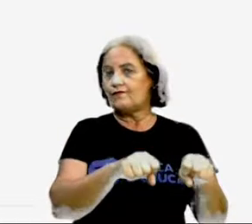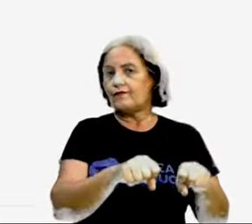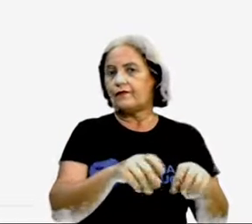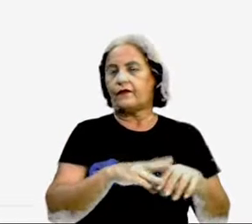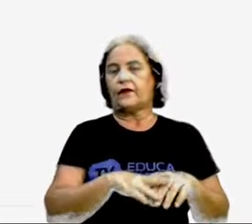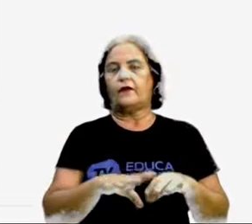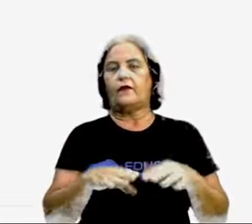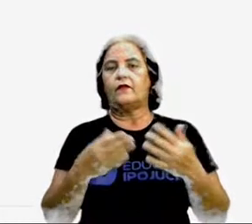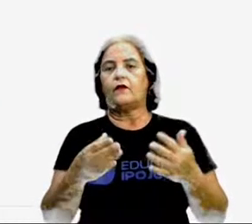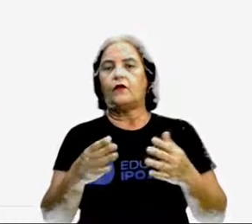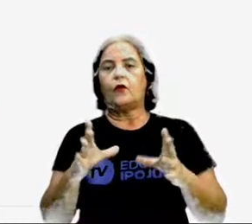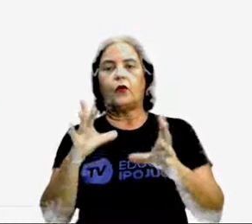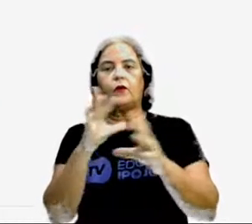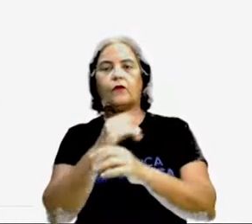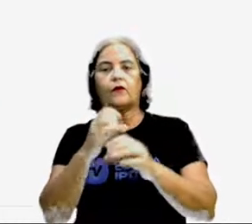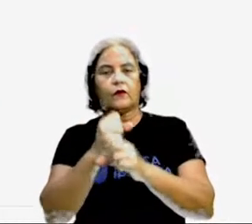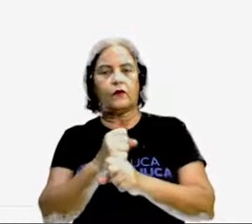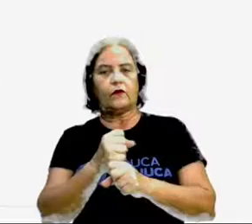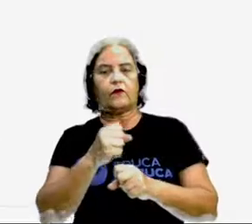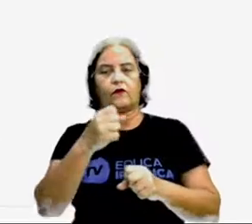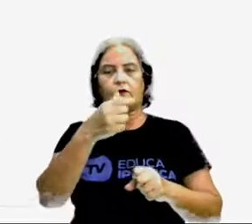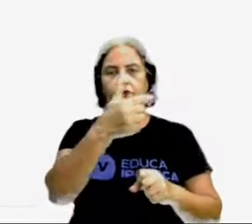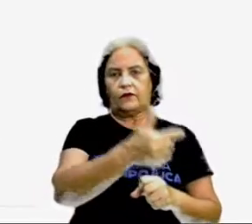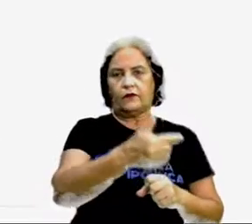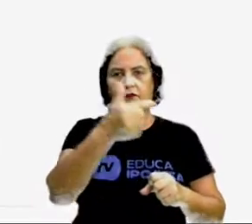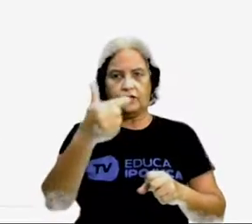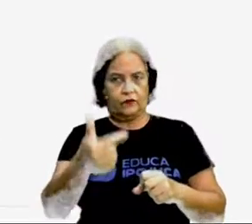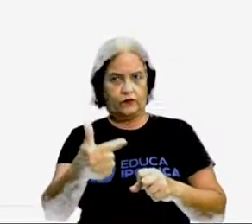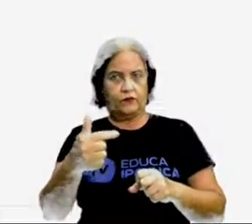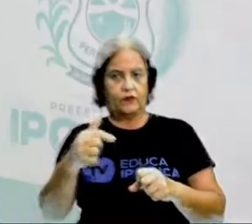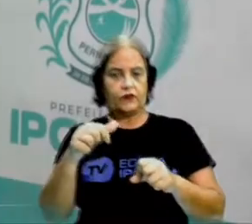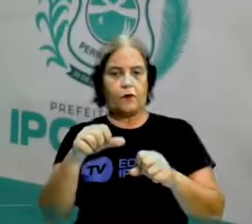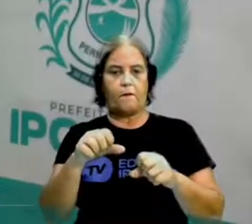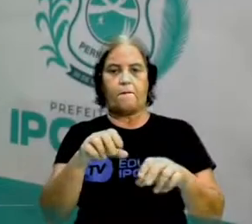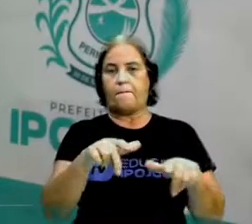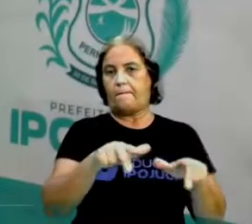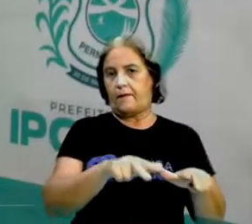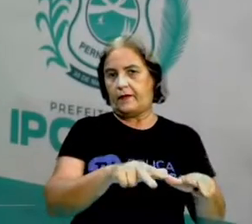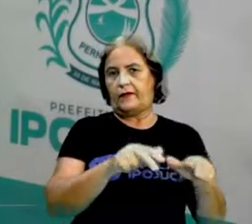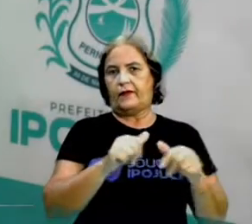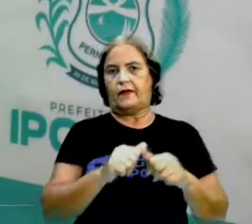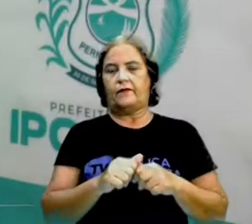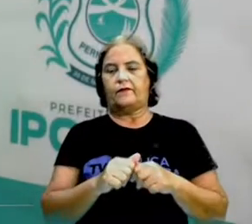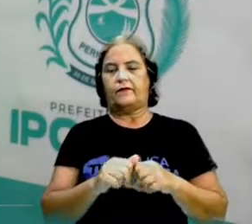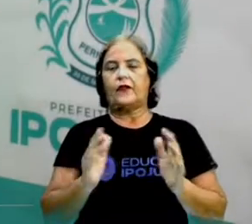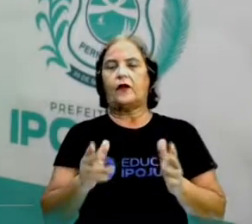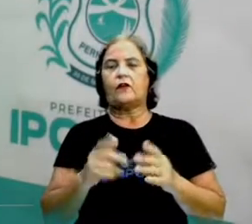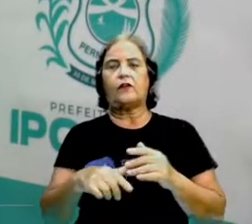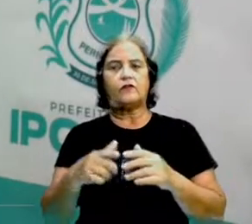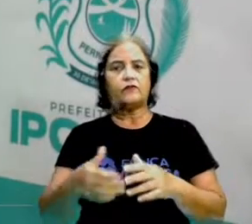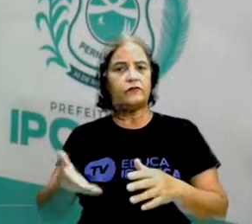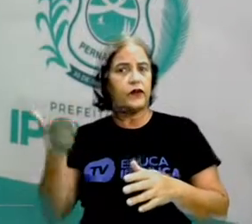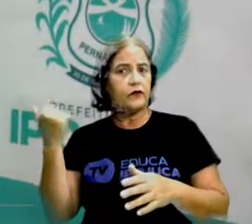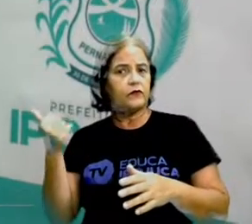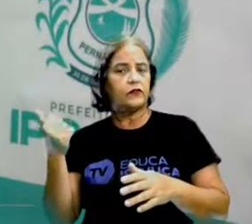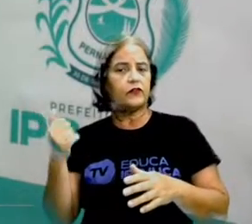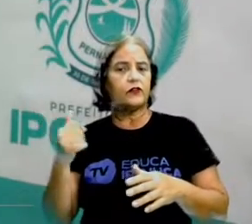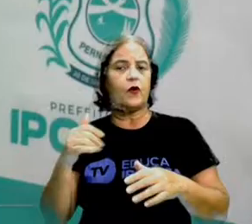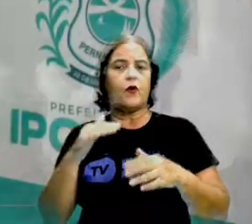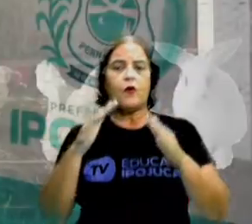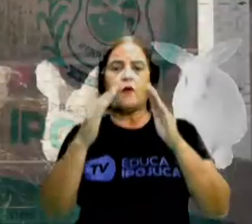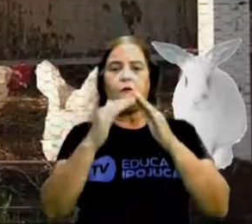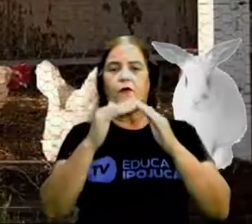22 patas. E aí, solucionou? Vamos lá? Vamos voltar para o nosso quintal? Olha o nosso quintal